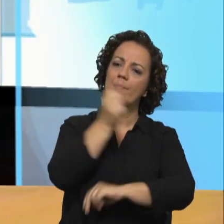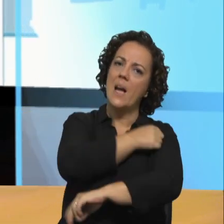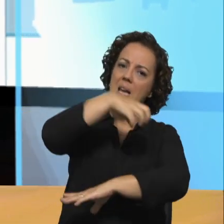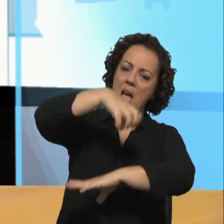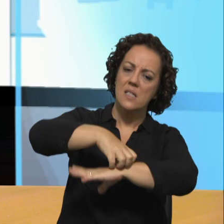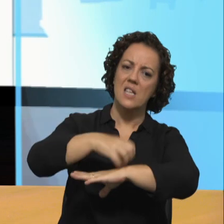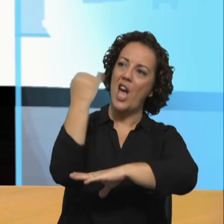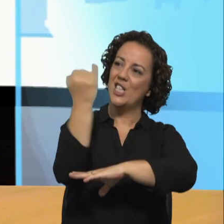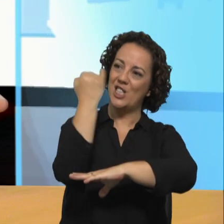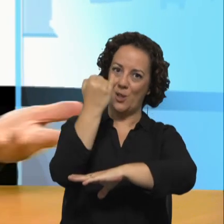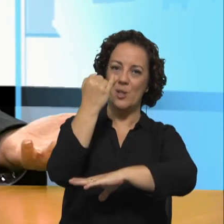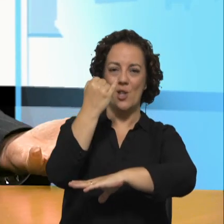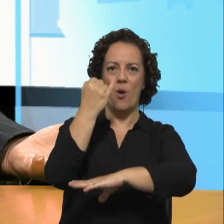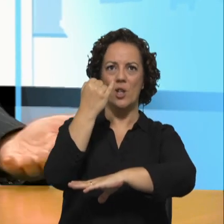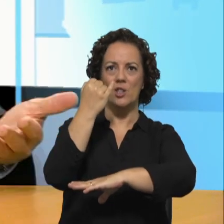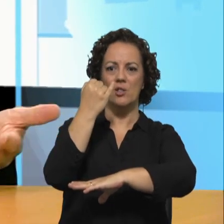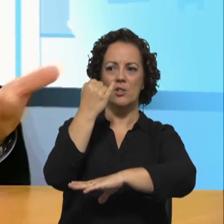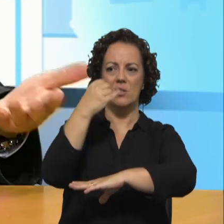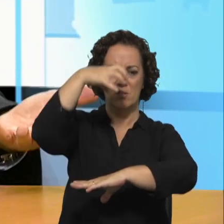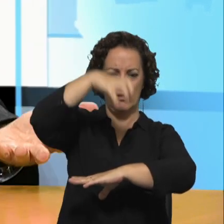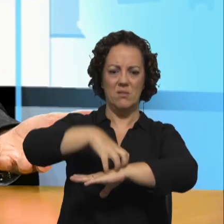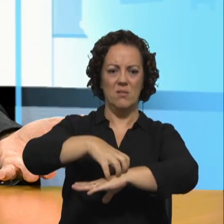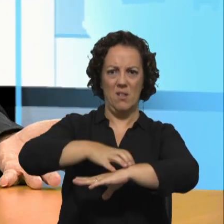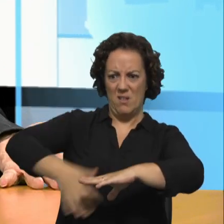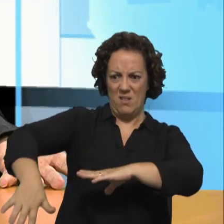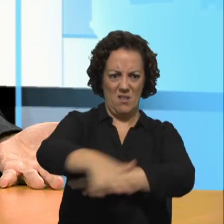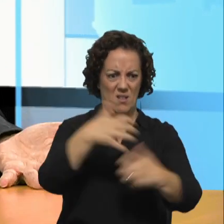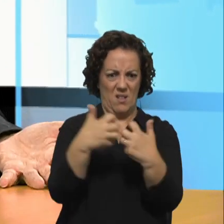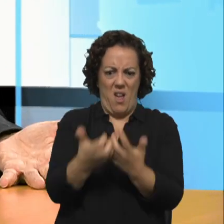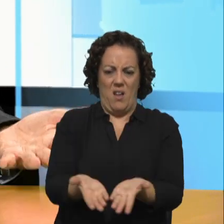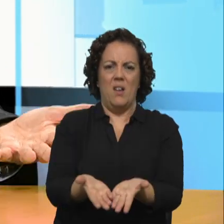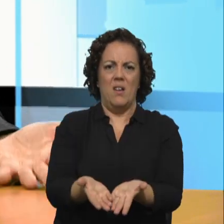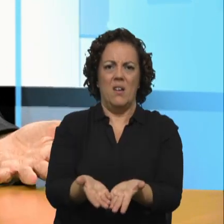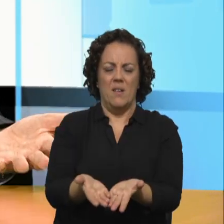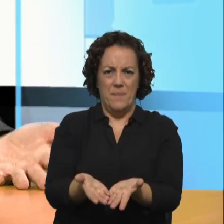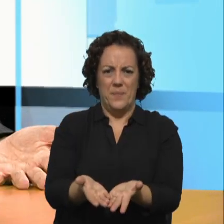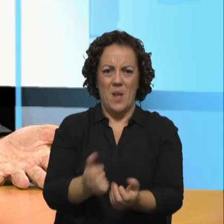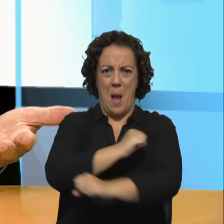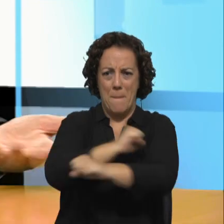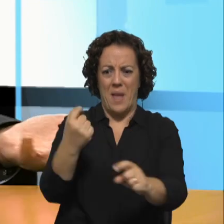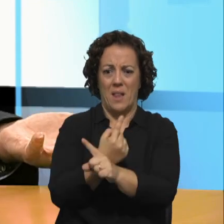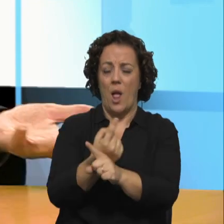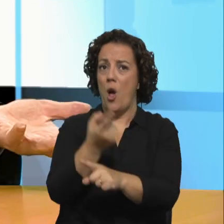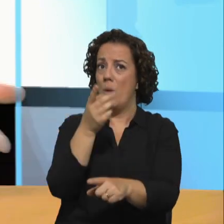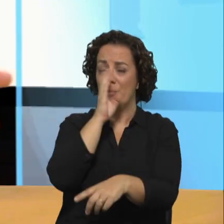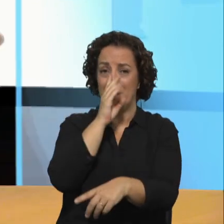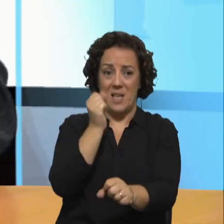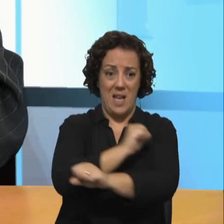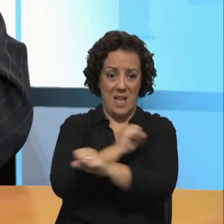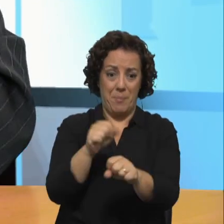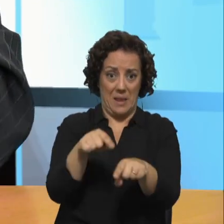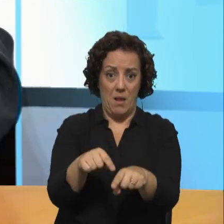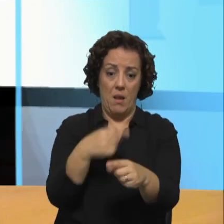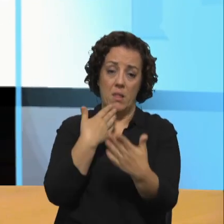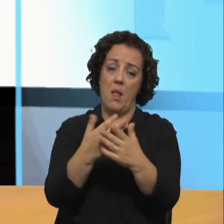meio de barris de pólvora, que quando o barril, a pólvora rebentar, vai atingir a todos, que é o que está a